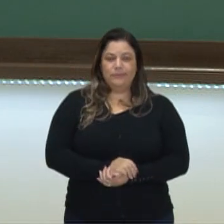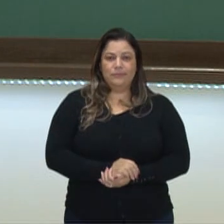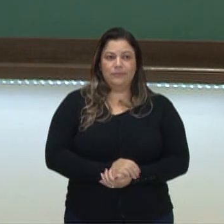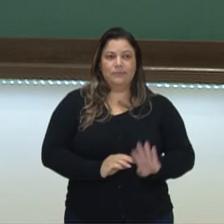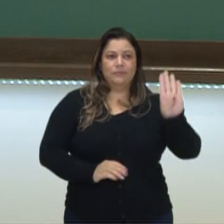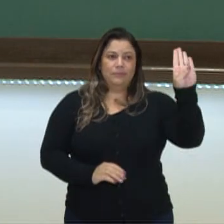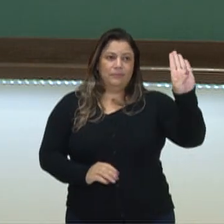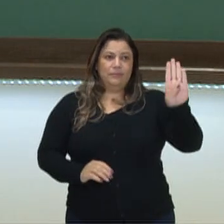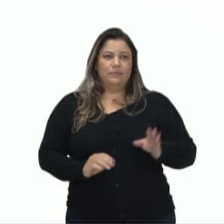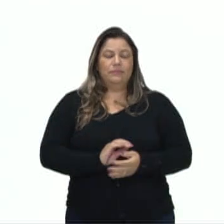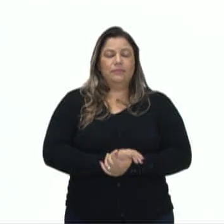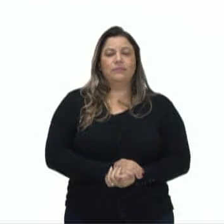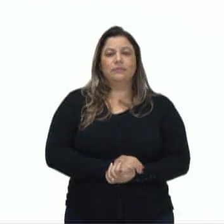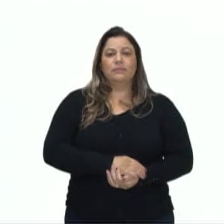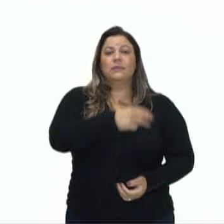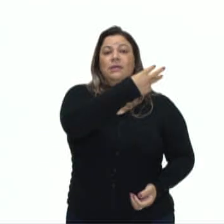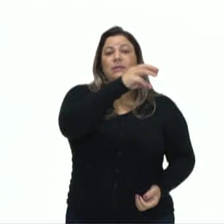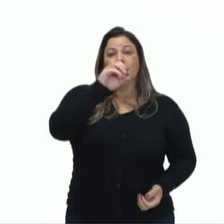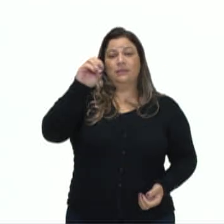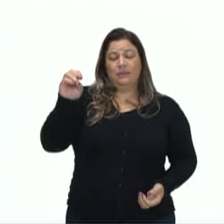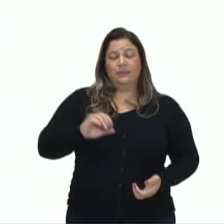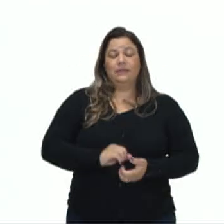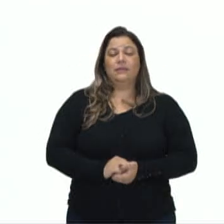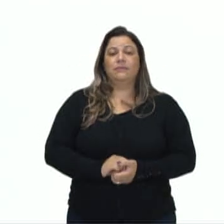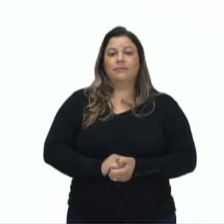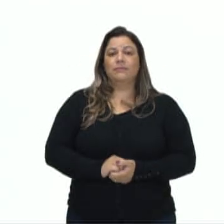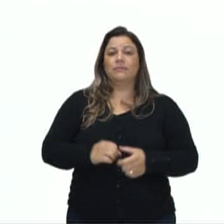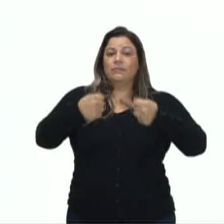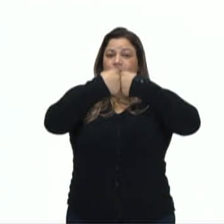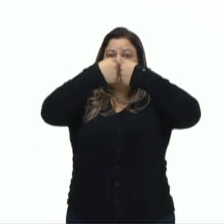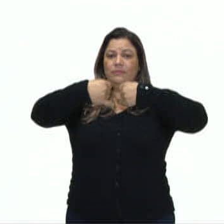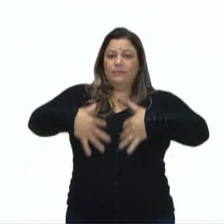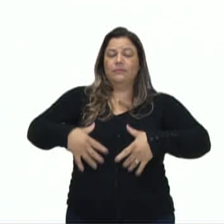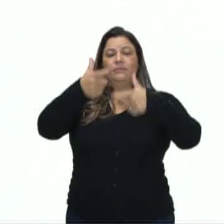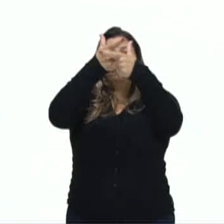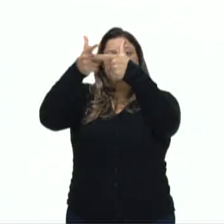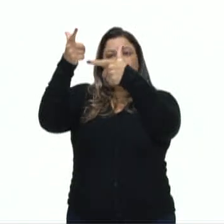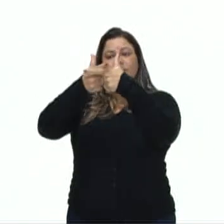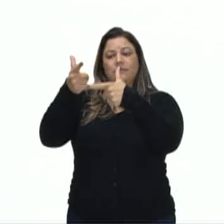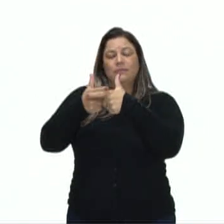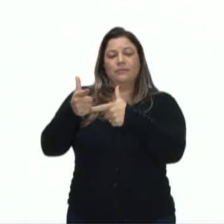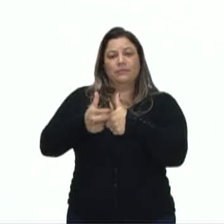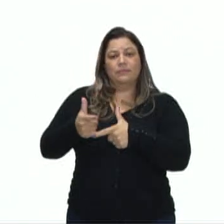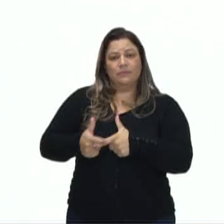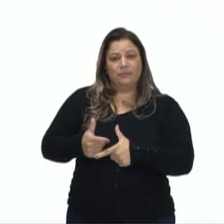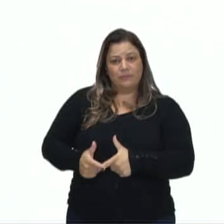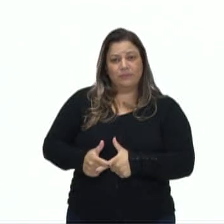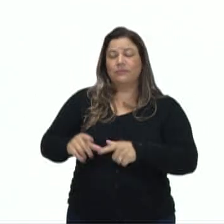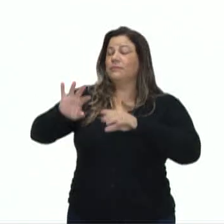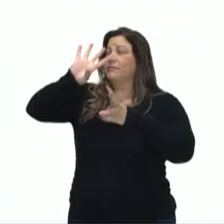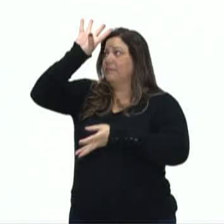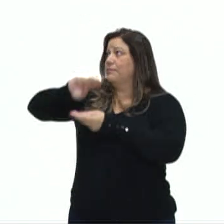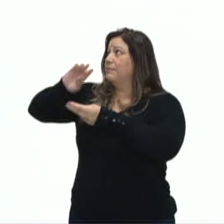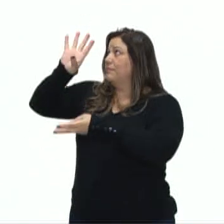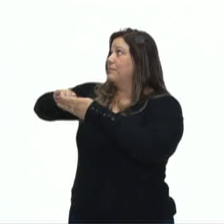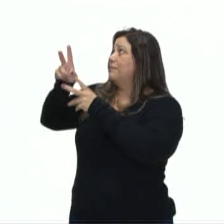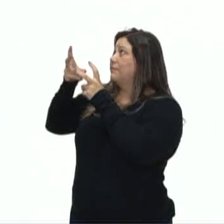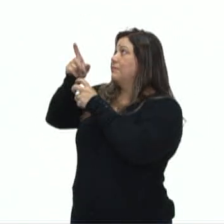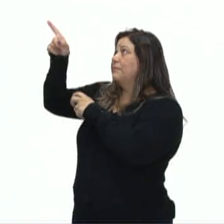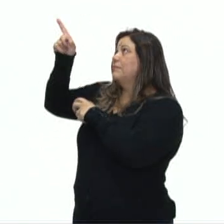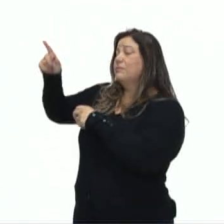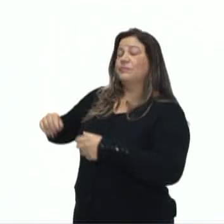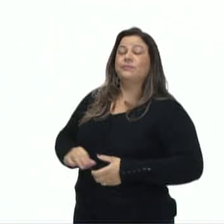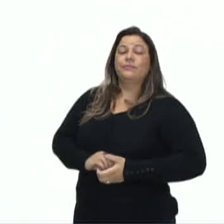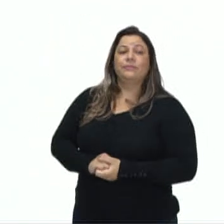Letra B. 300. 300 dá por 2, é 150. 150 é par, dá por 2, dá